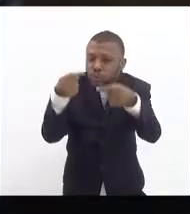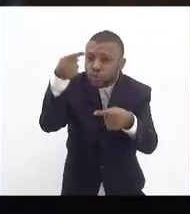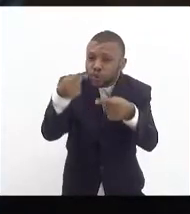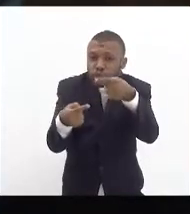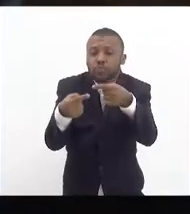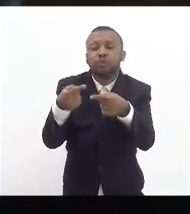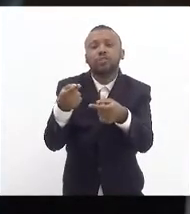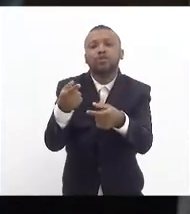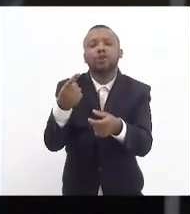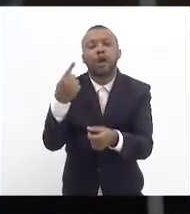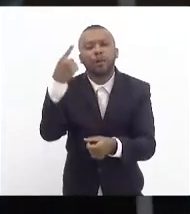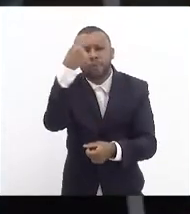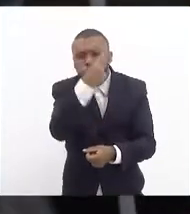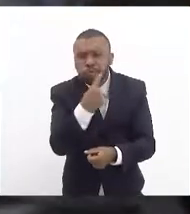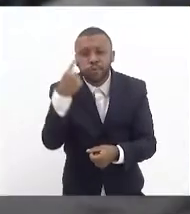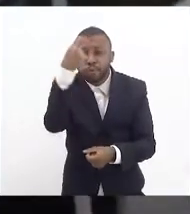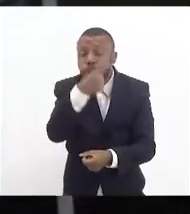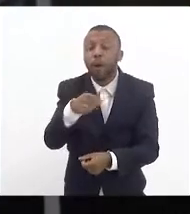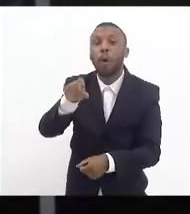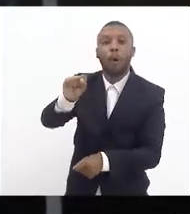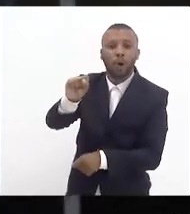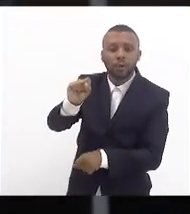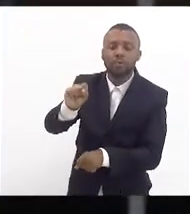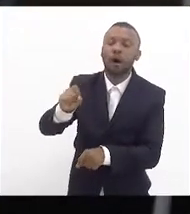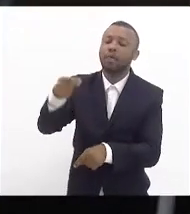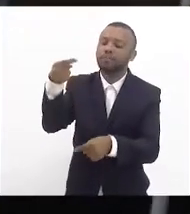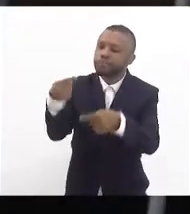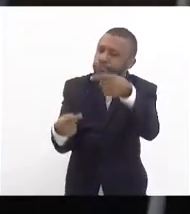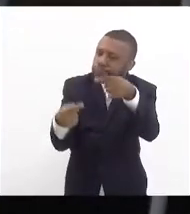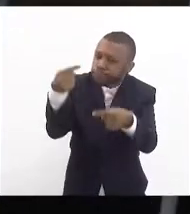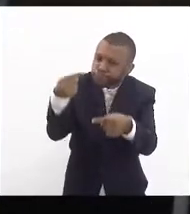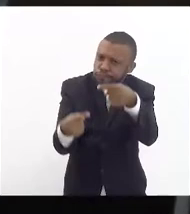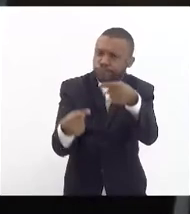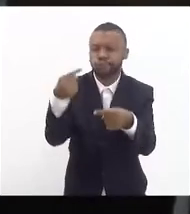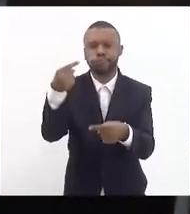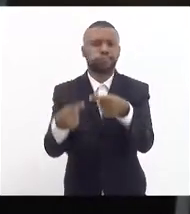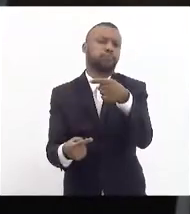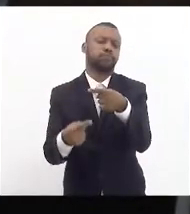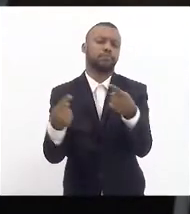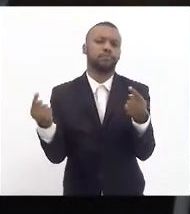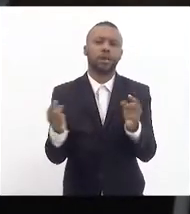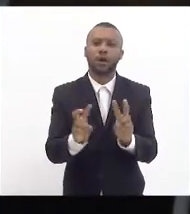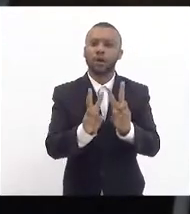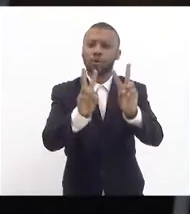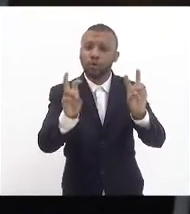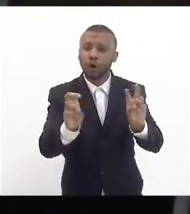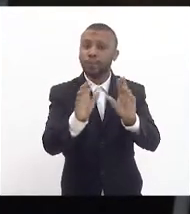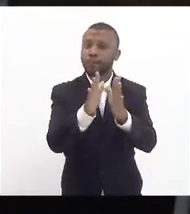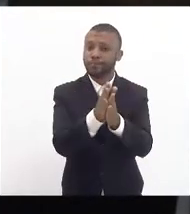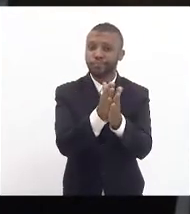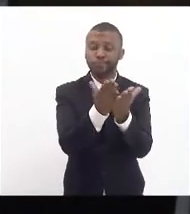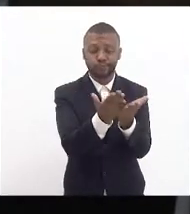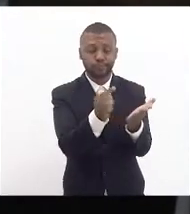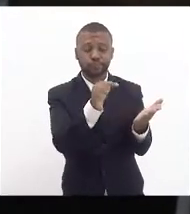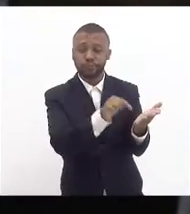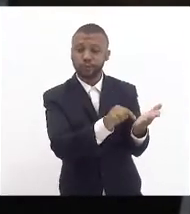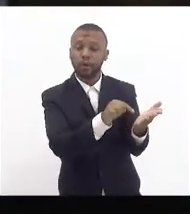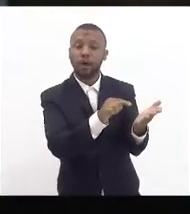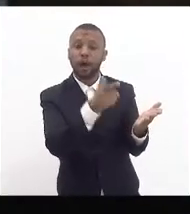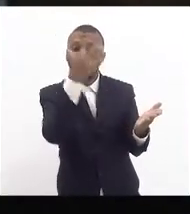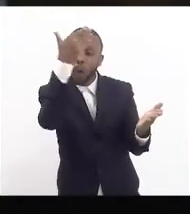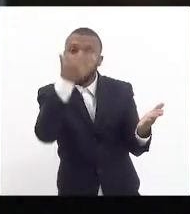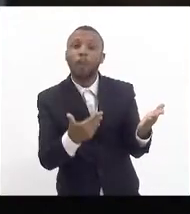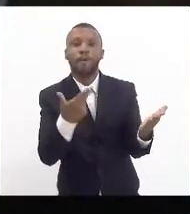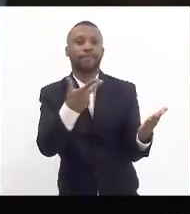8 horas ininterruptas sobre o passaporte sanitário.